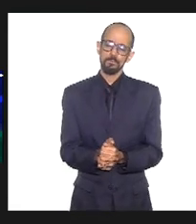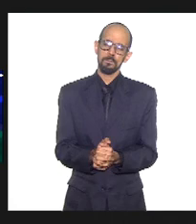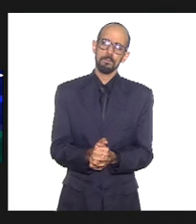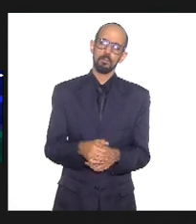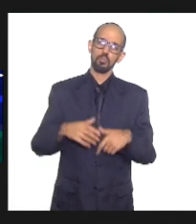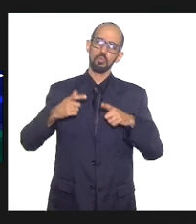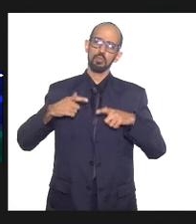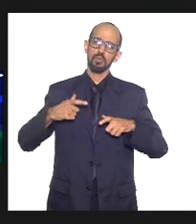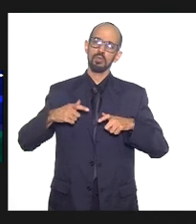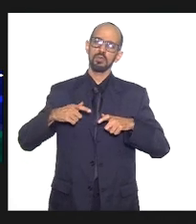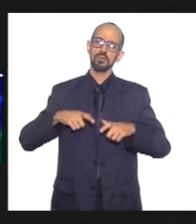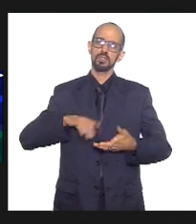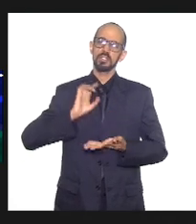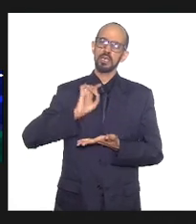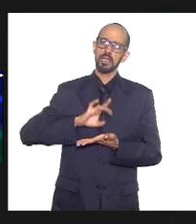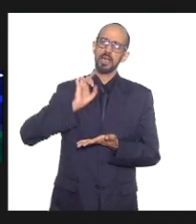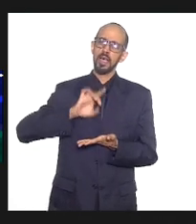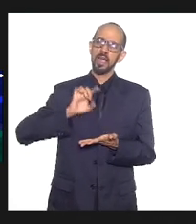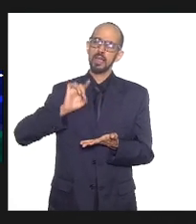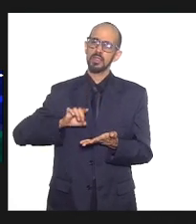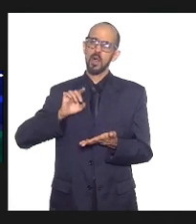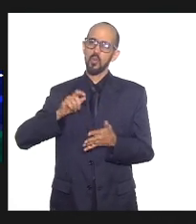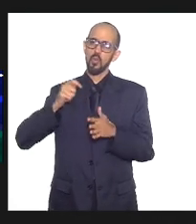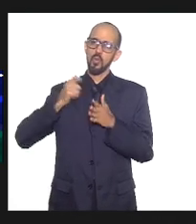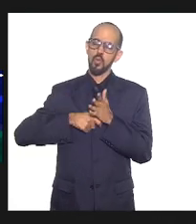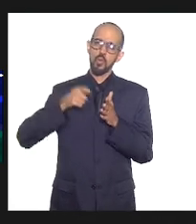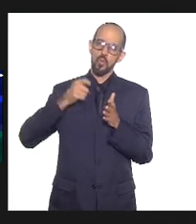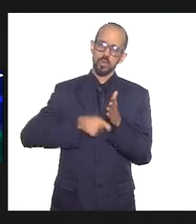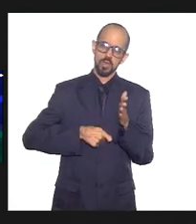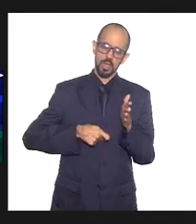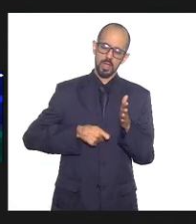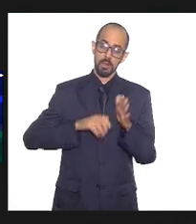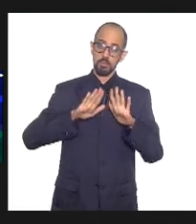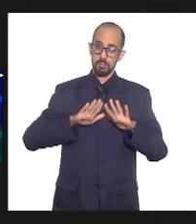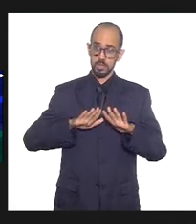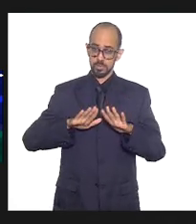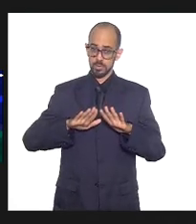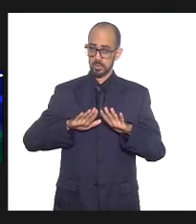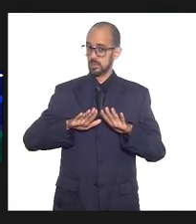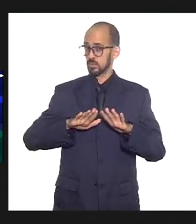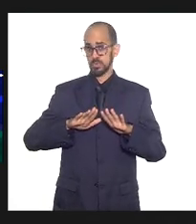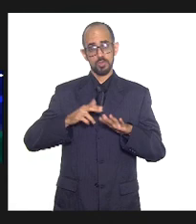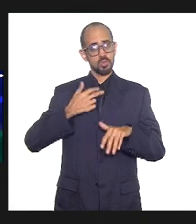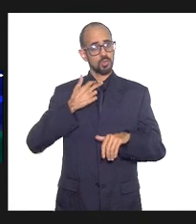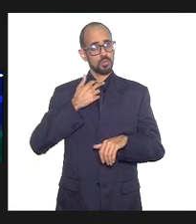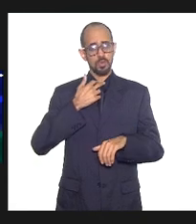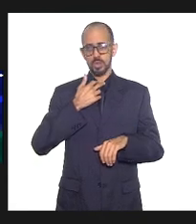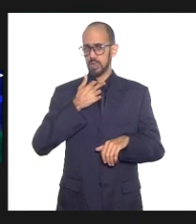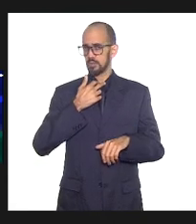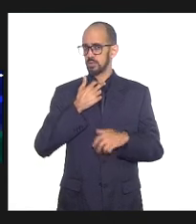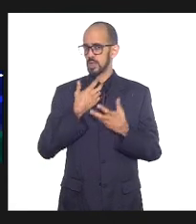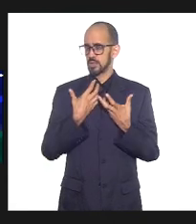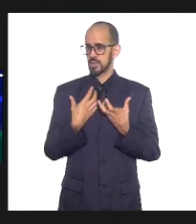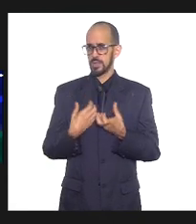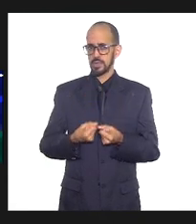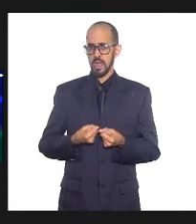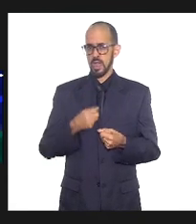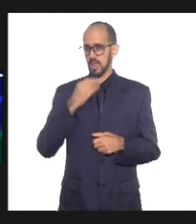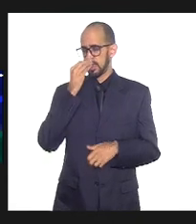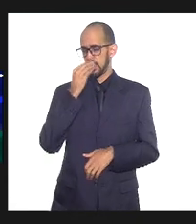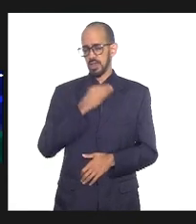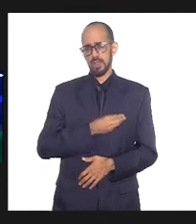onde cada um faz a sua militância. Agora, o que nós não podemos aceitar é a negação